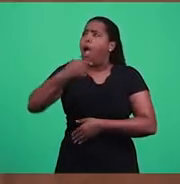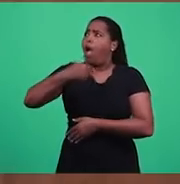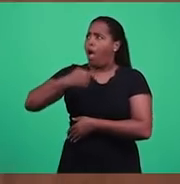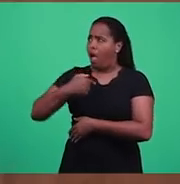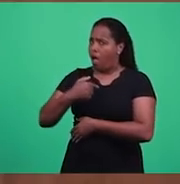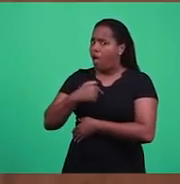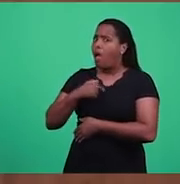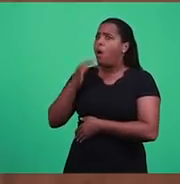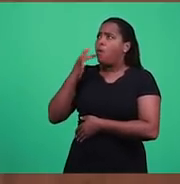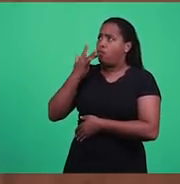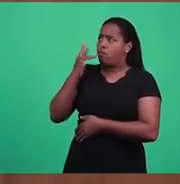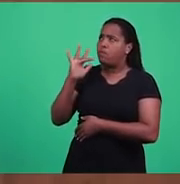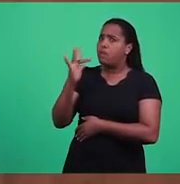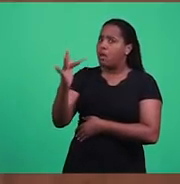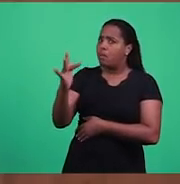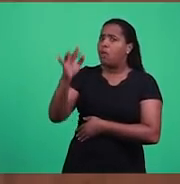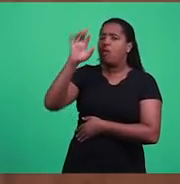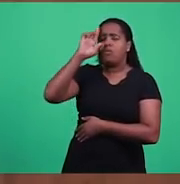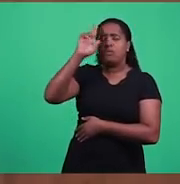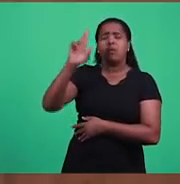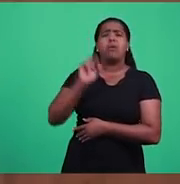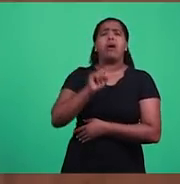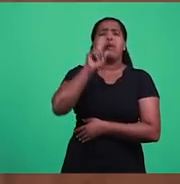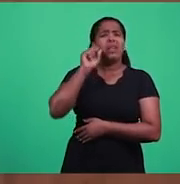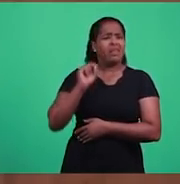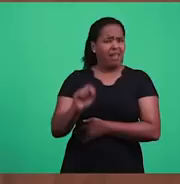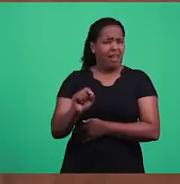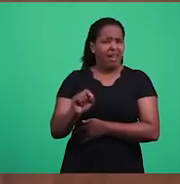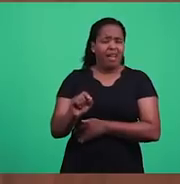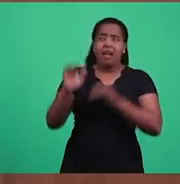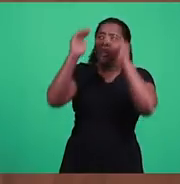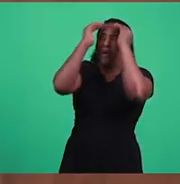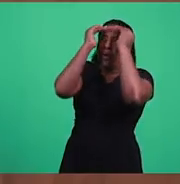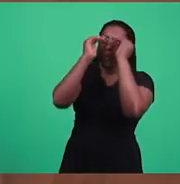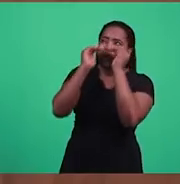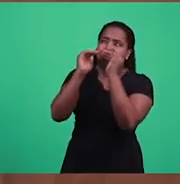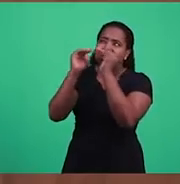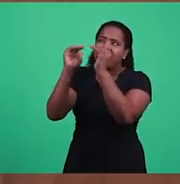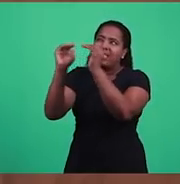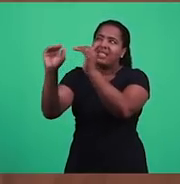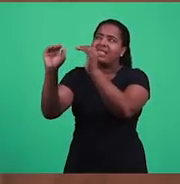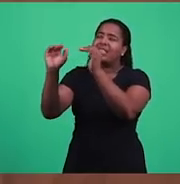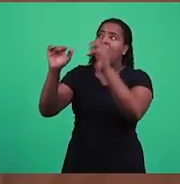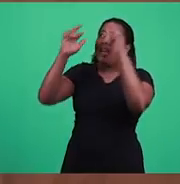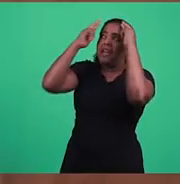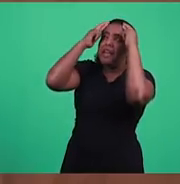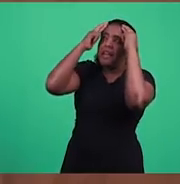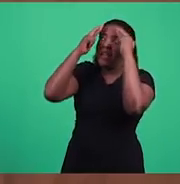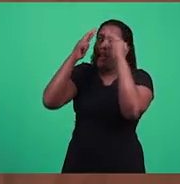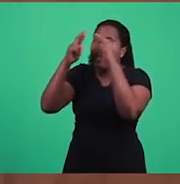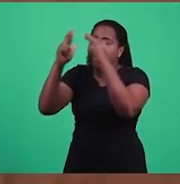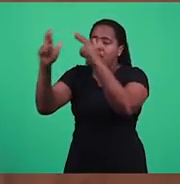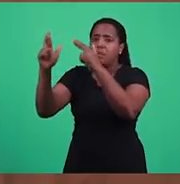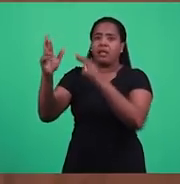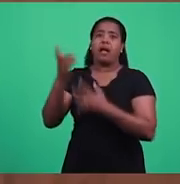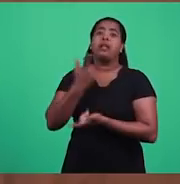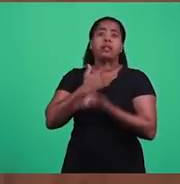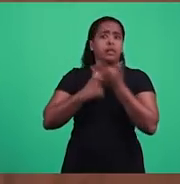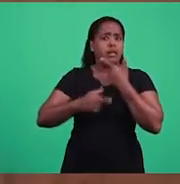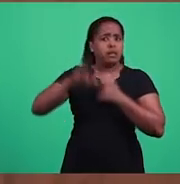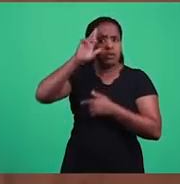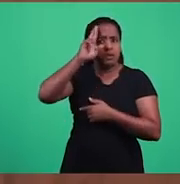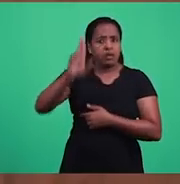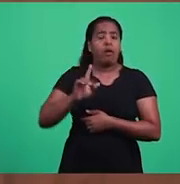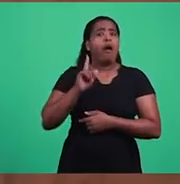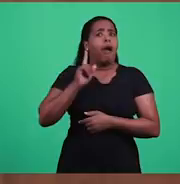Senhor. É o quê? É obedecer, respeitar, fazer a vontade do Senhor. Isso